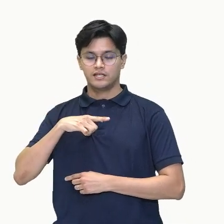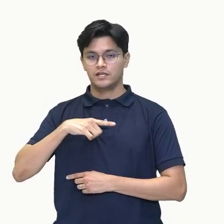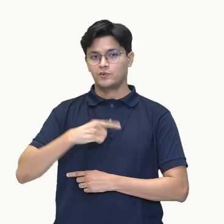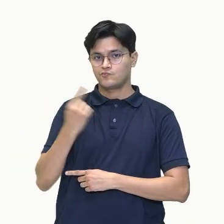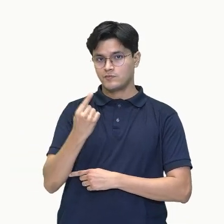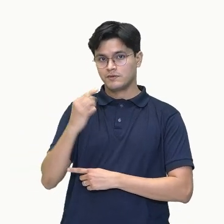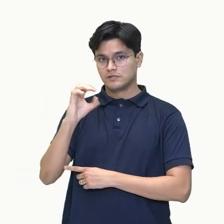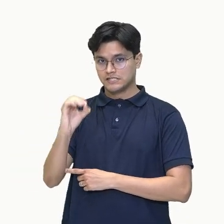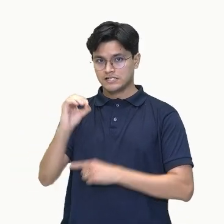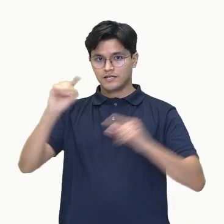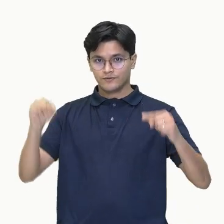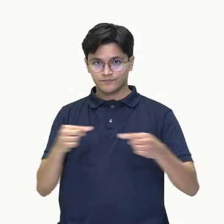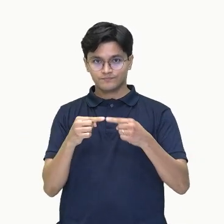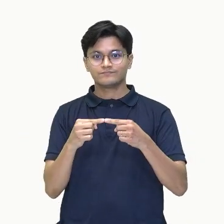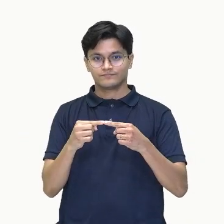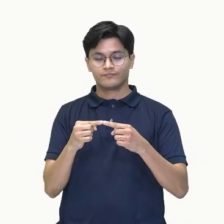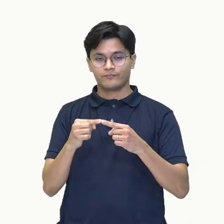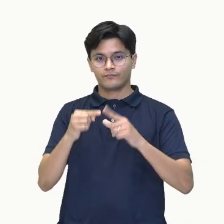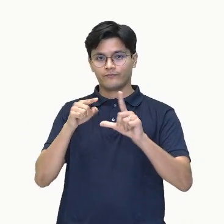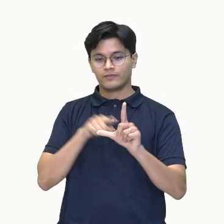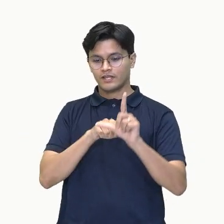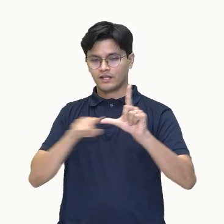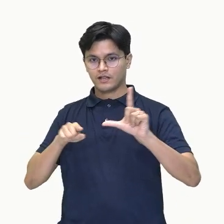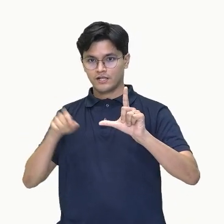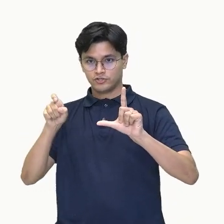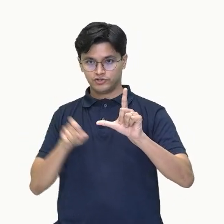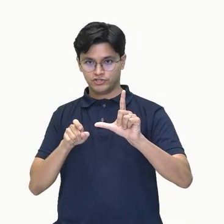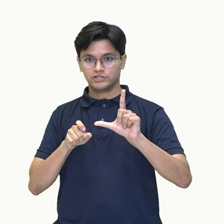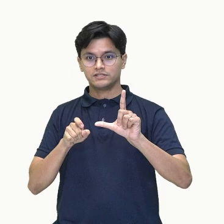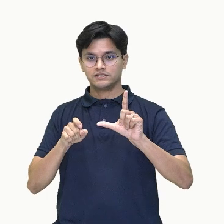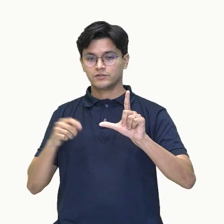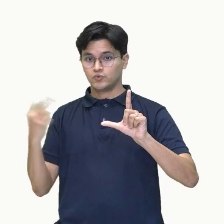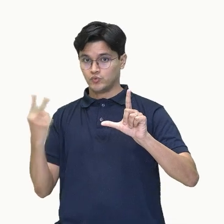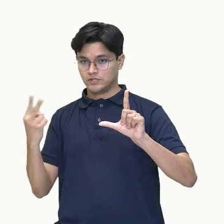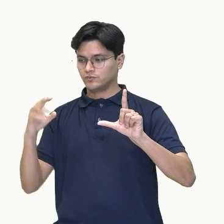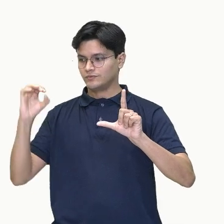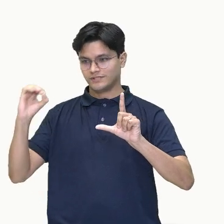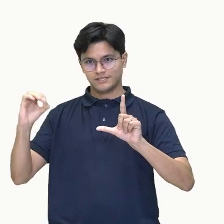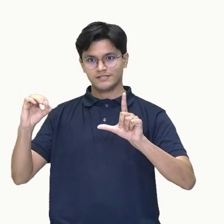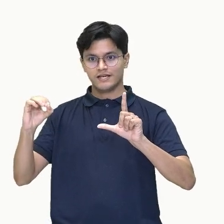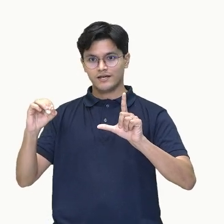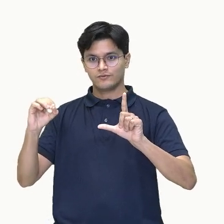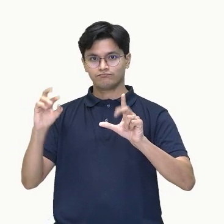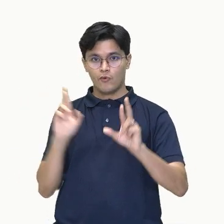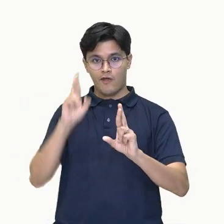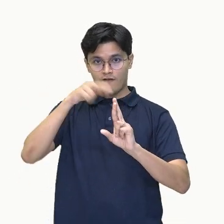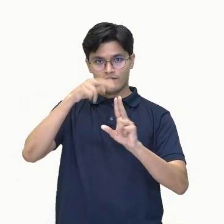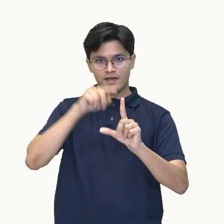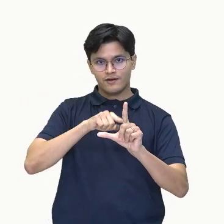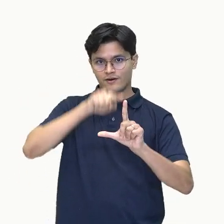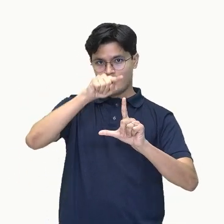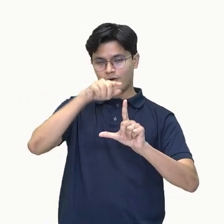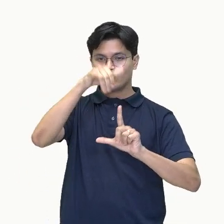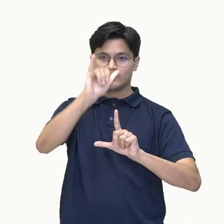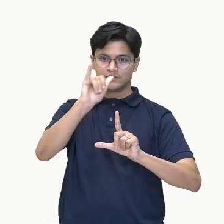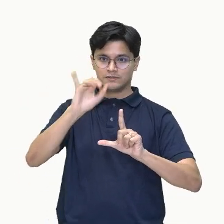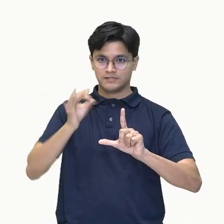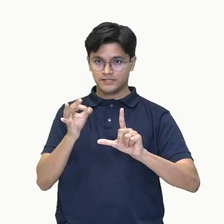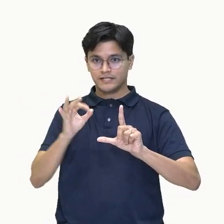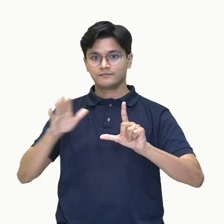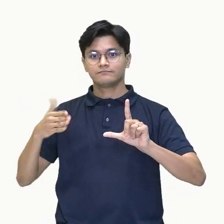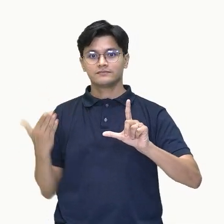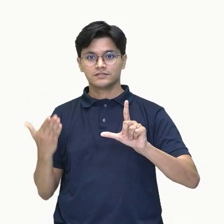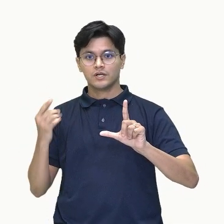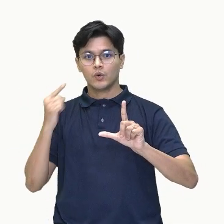se refere ali ao eixo Y. Então, os dois valores são 0, por isso que é chamado de origem, da onde